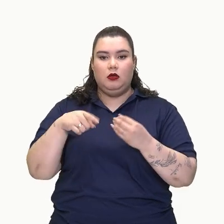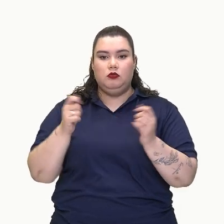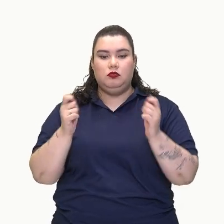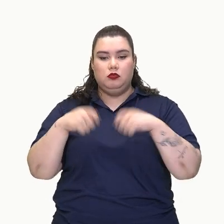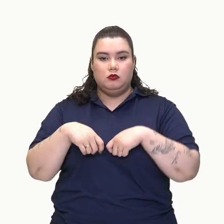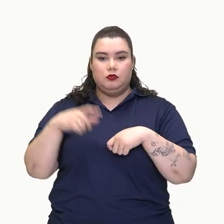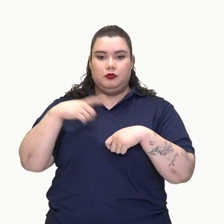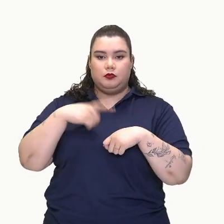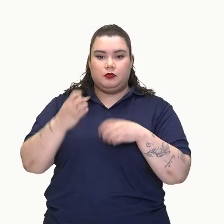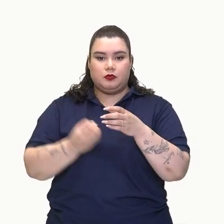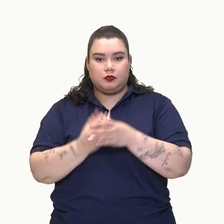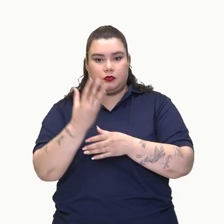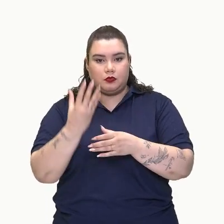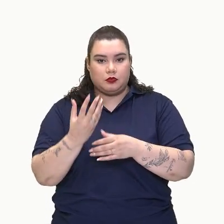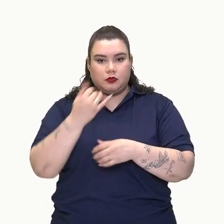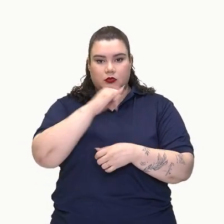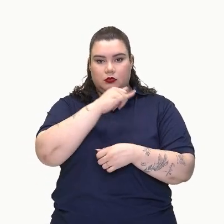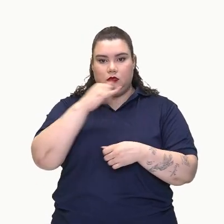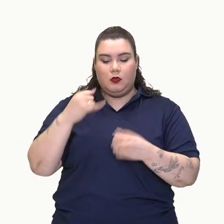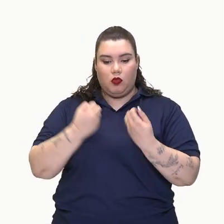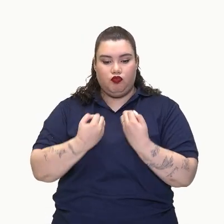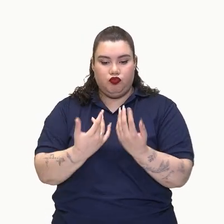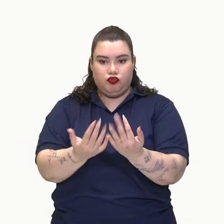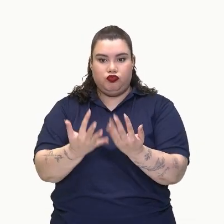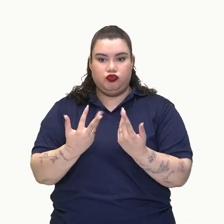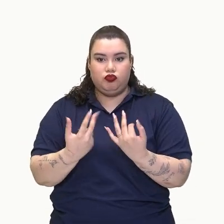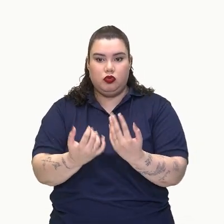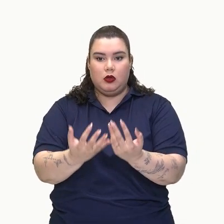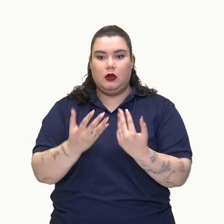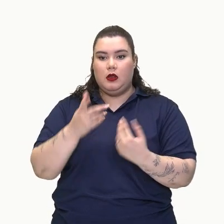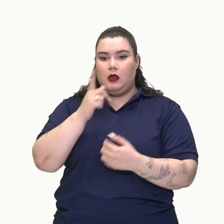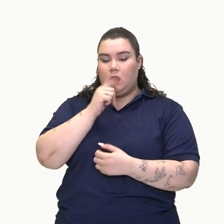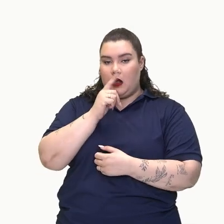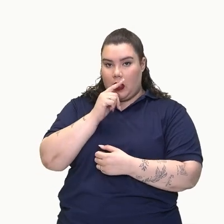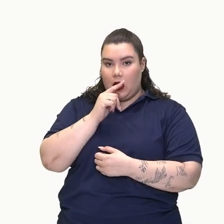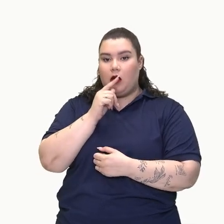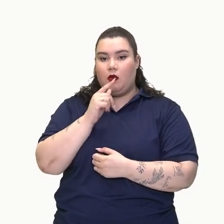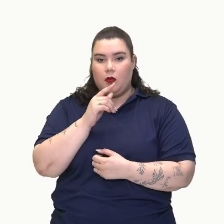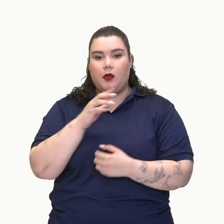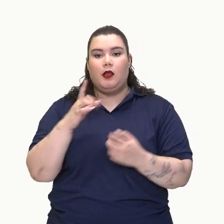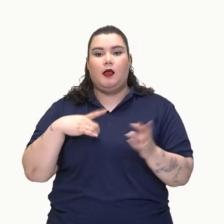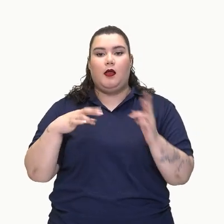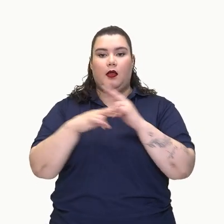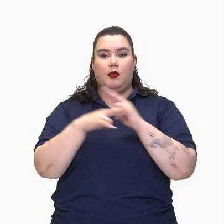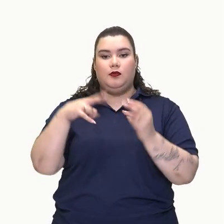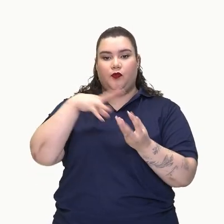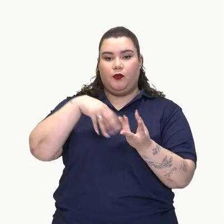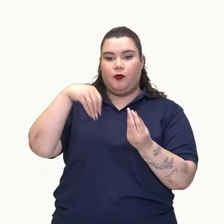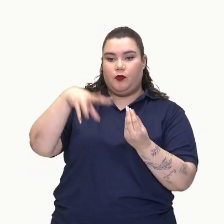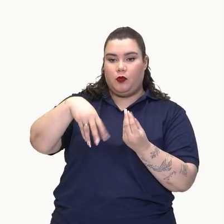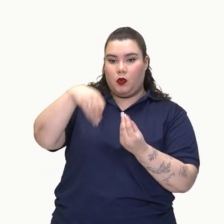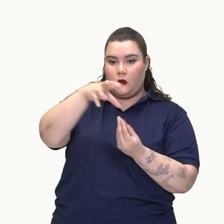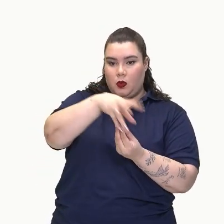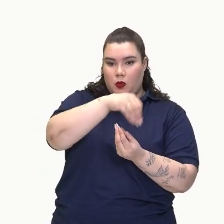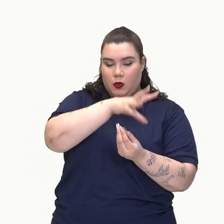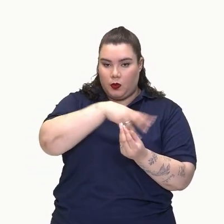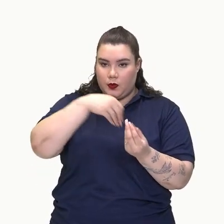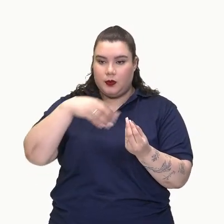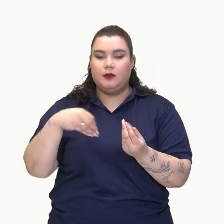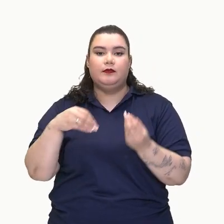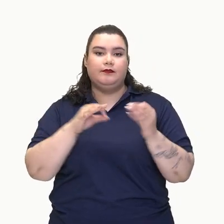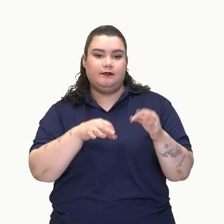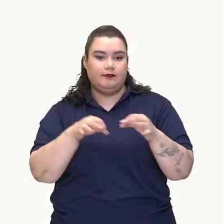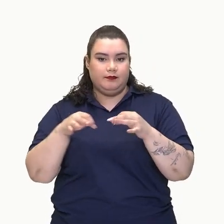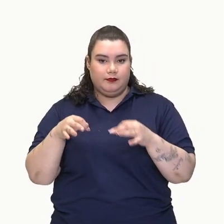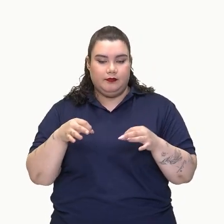Vai produzir o seu alimento e esse alimento vai servir também para o fungo. O fungo vai dar uma certa proteção e